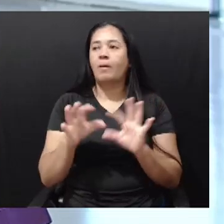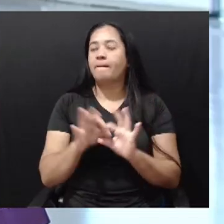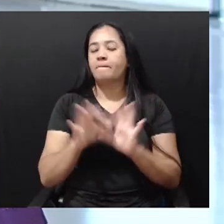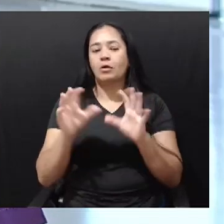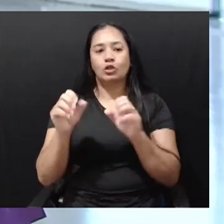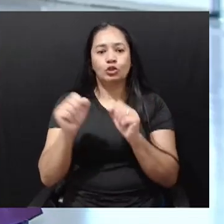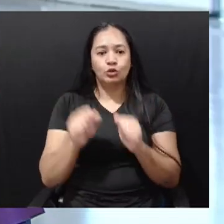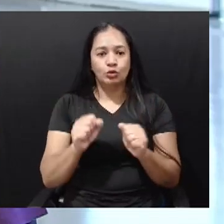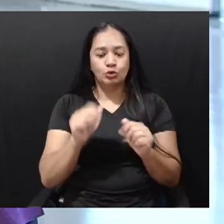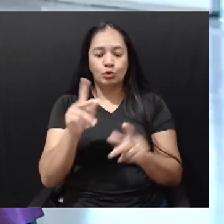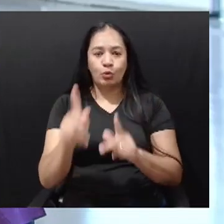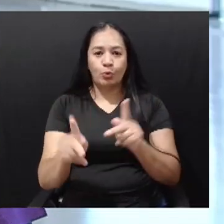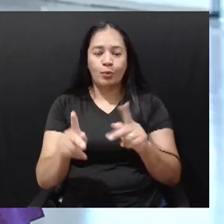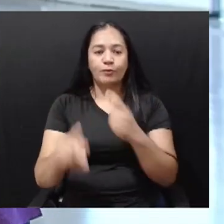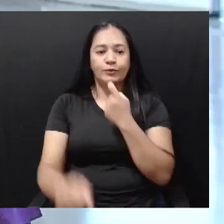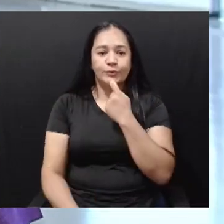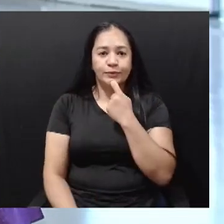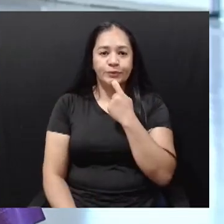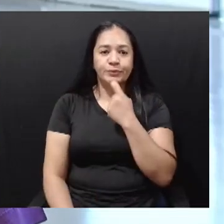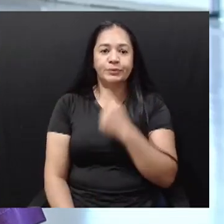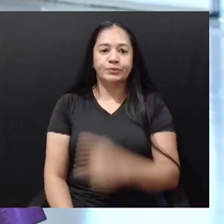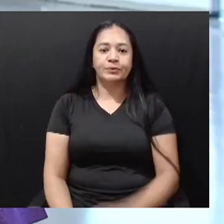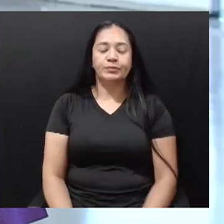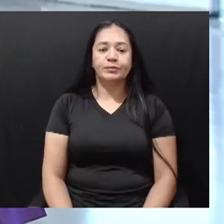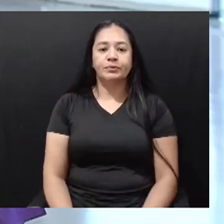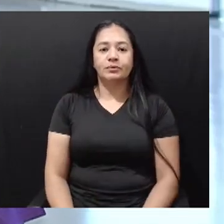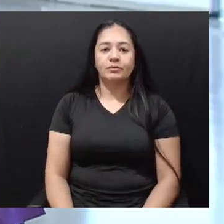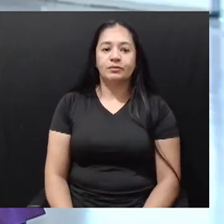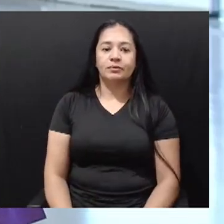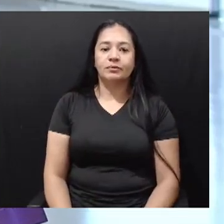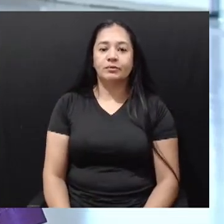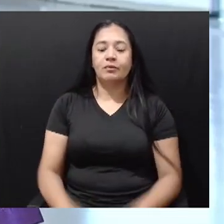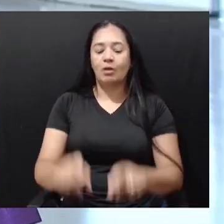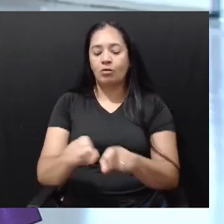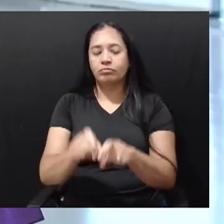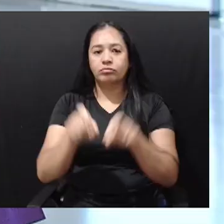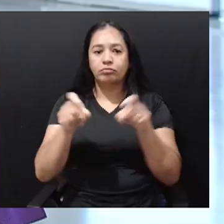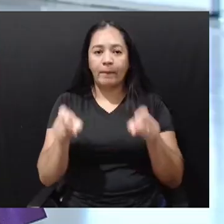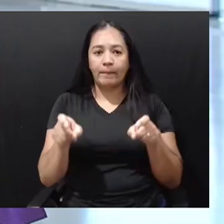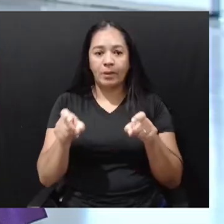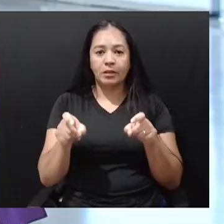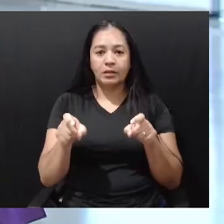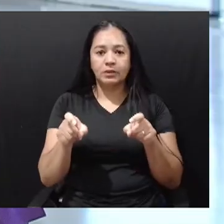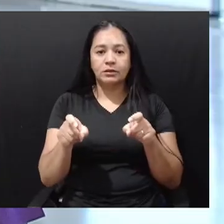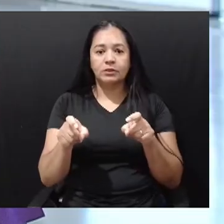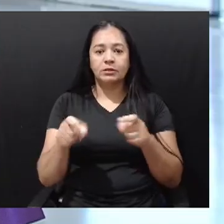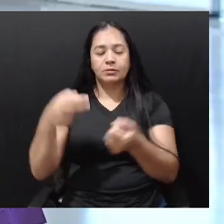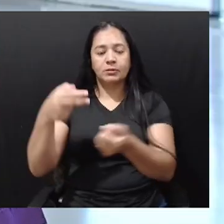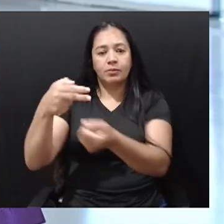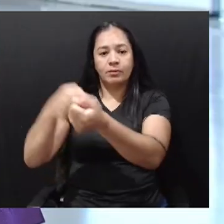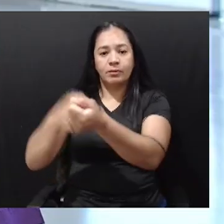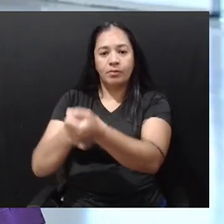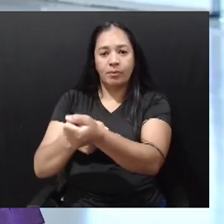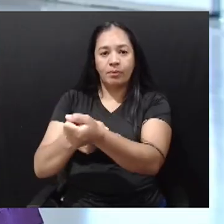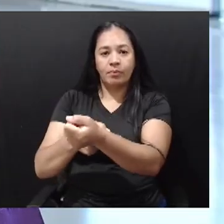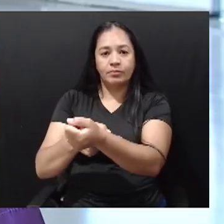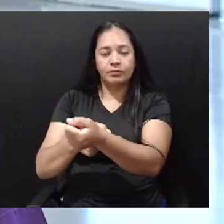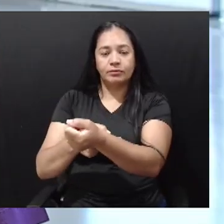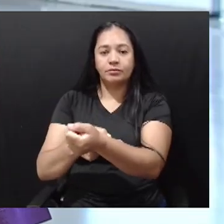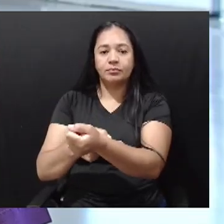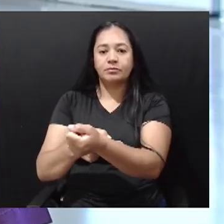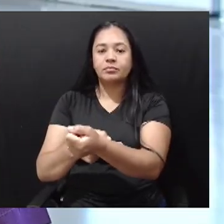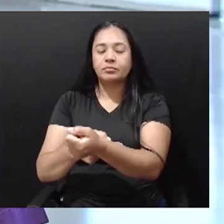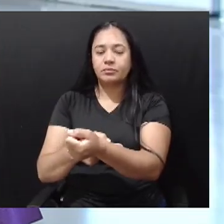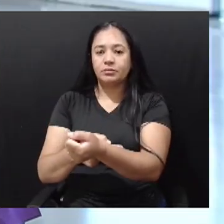população de Campinas. O Papa Nicolau, os implantes, a colocação de